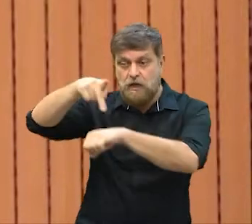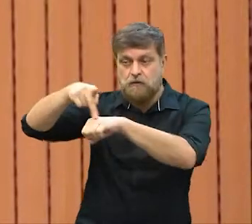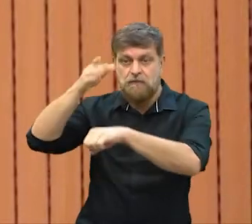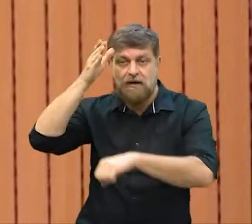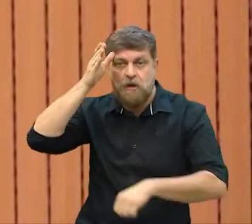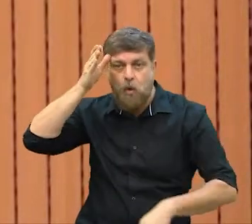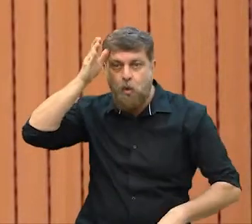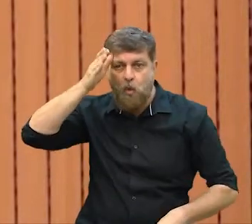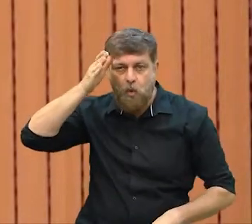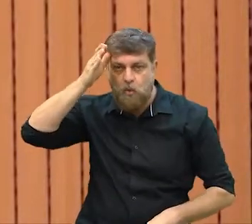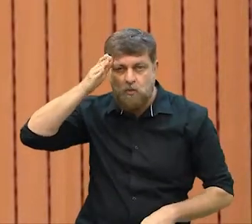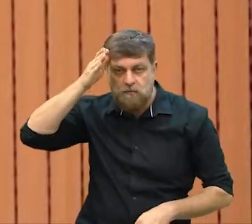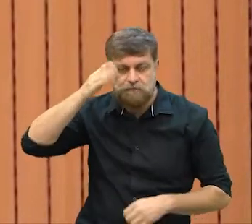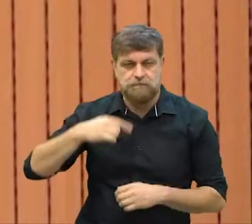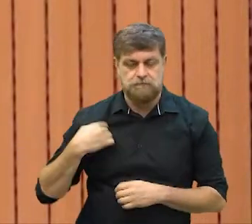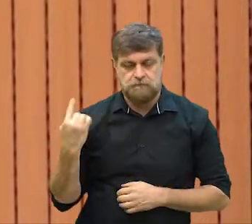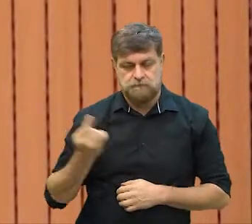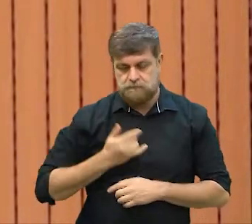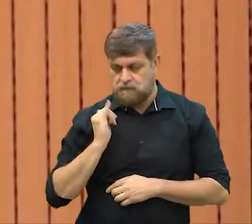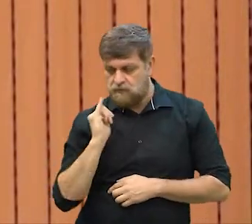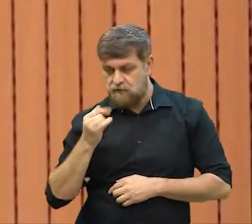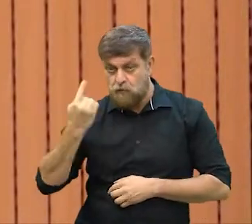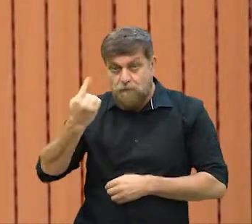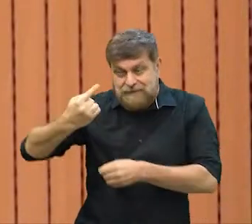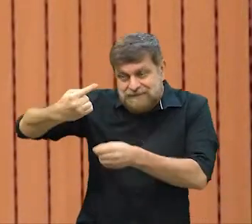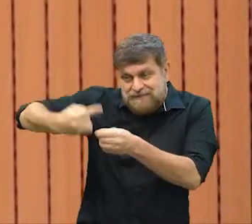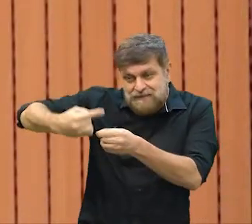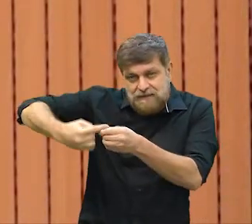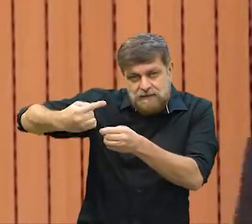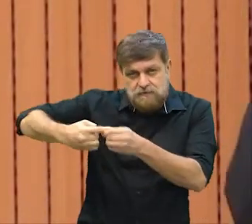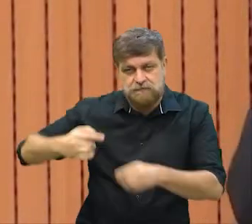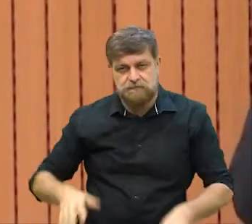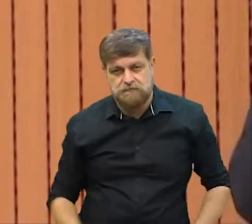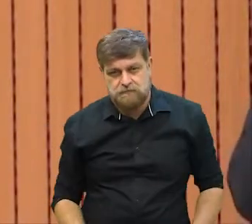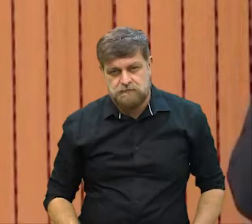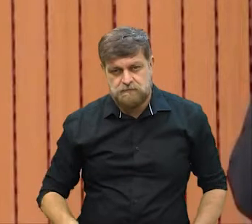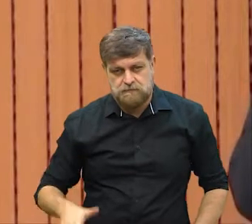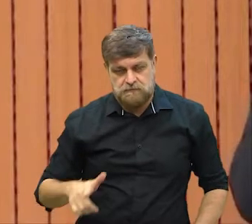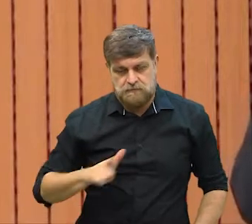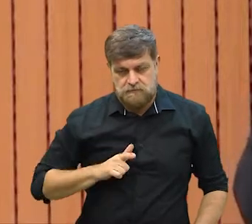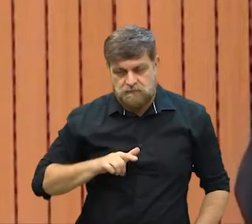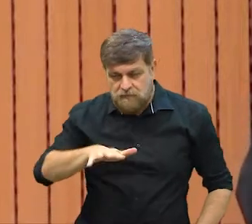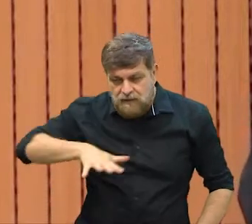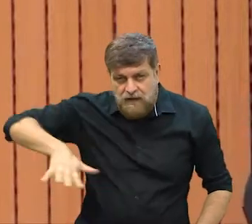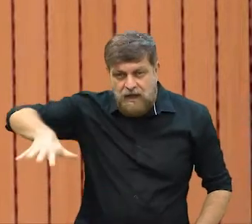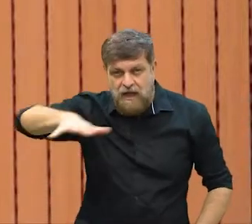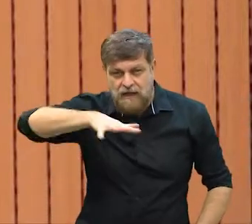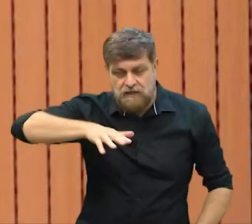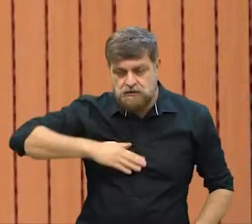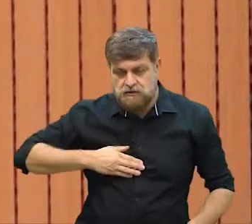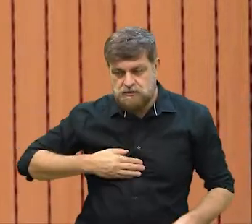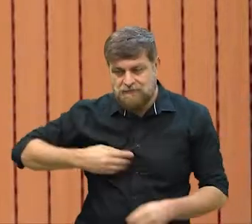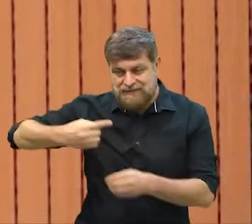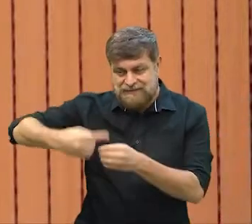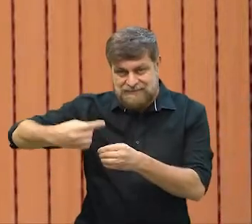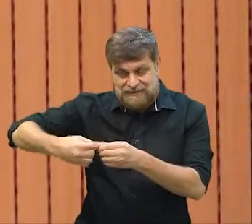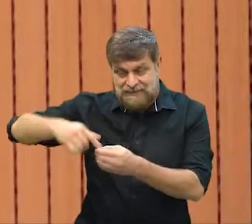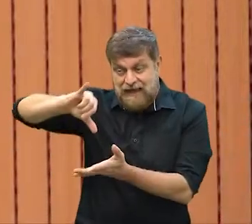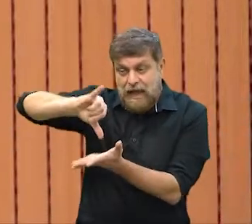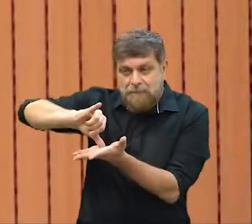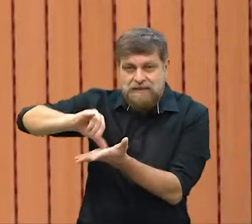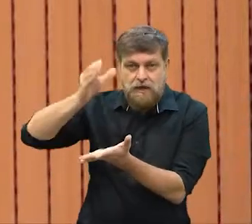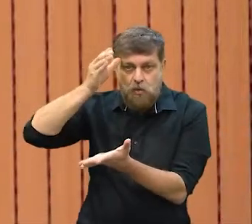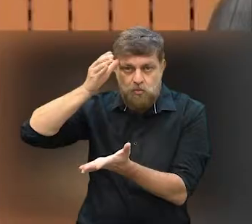realizadas no Congo né então assim só no Senhor estamos falando de uma cidade né é isso e na região